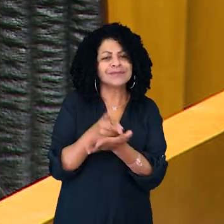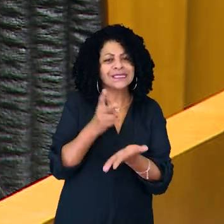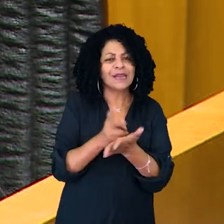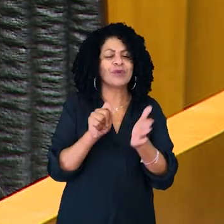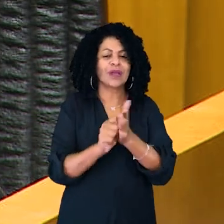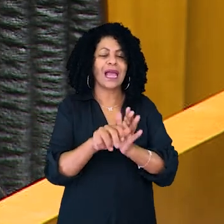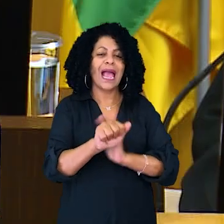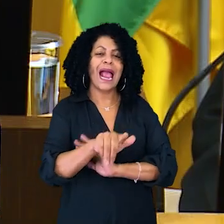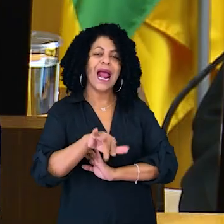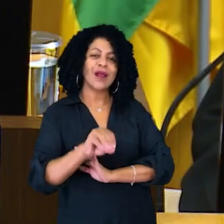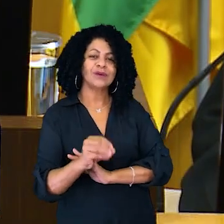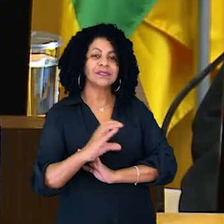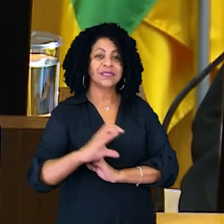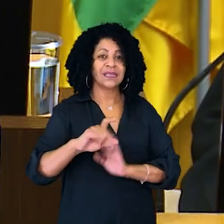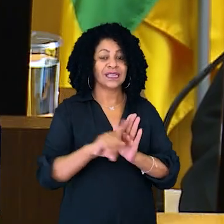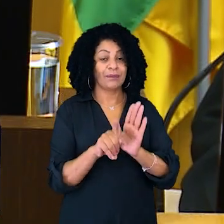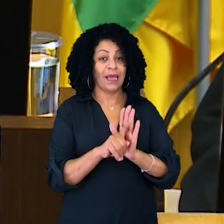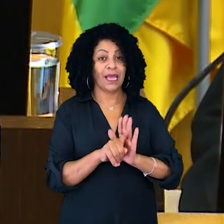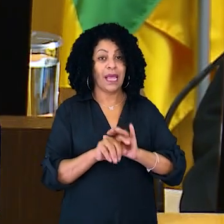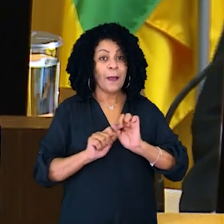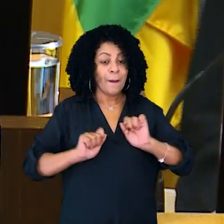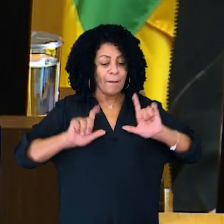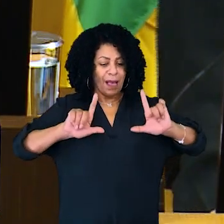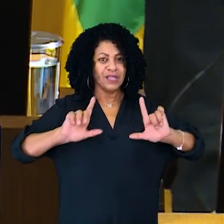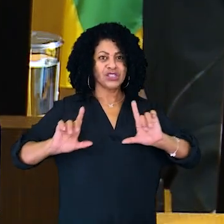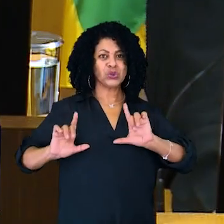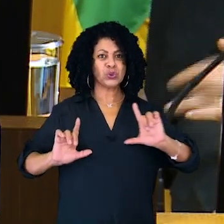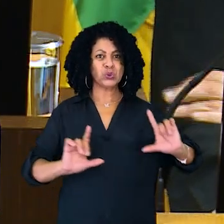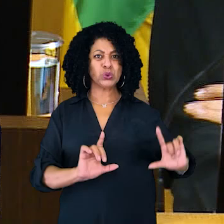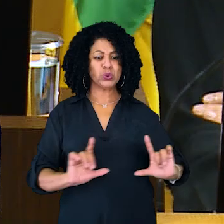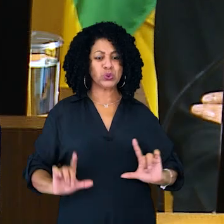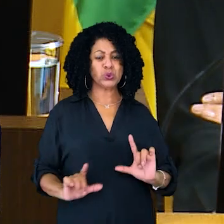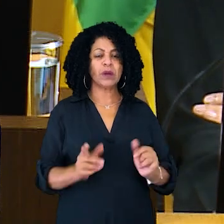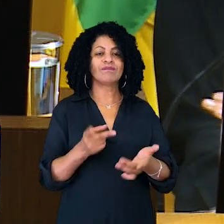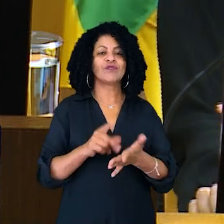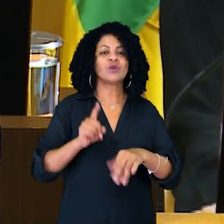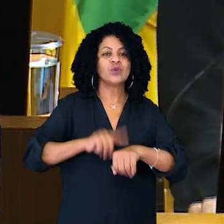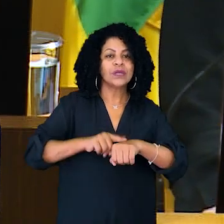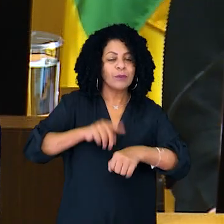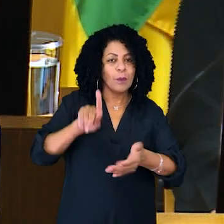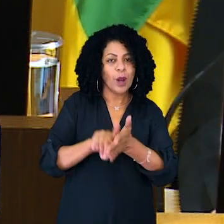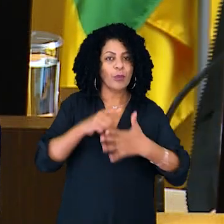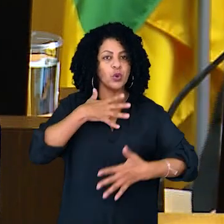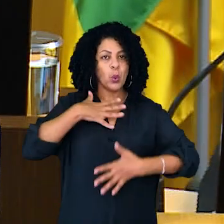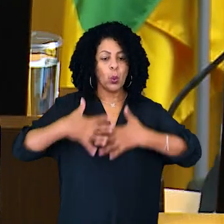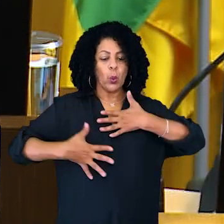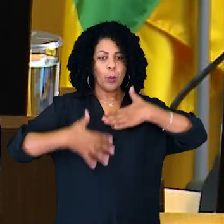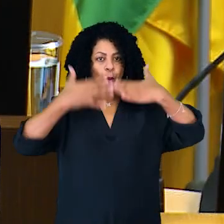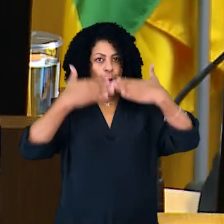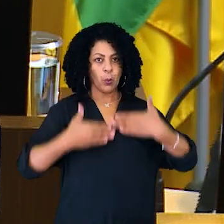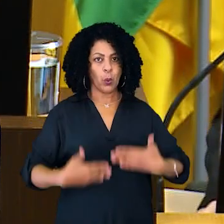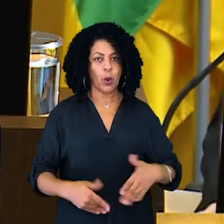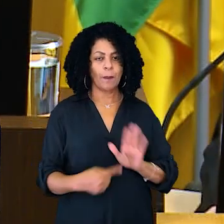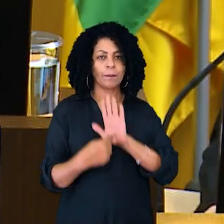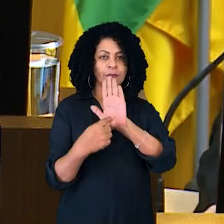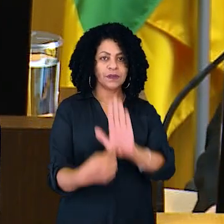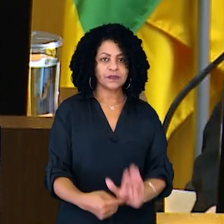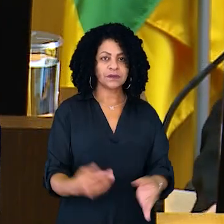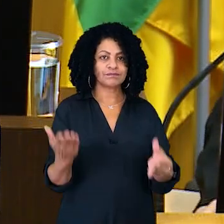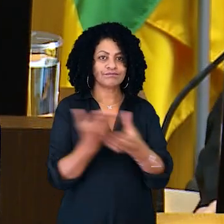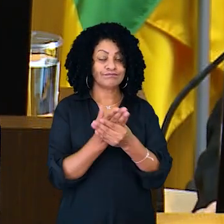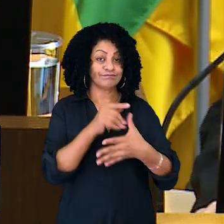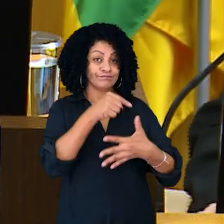tipo arco-C, que fornece imagens em movimento e em tempo real do interior do corpo. Em um dos